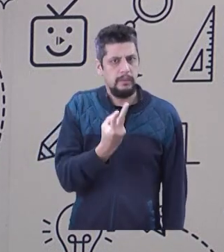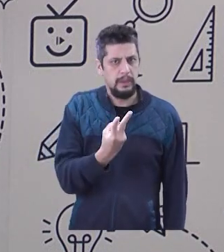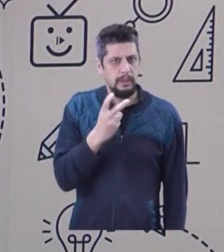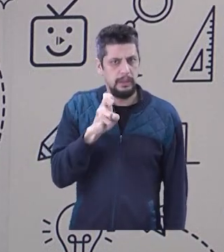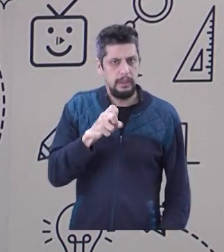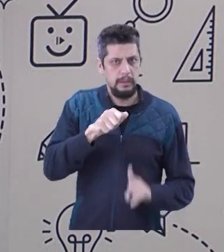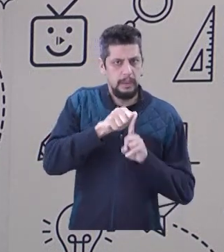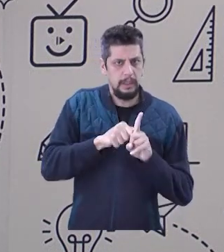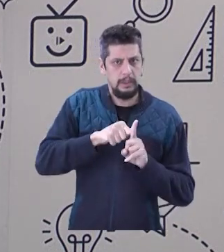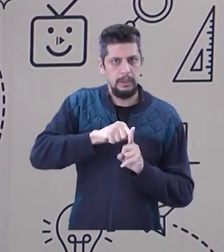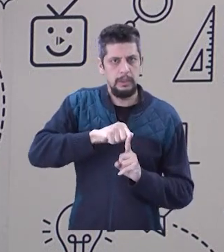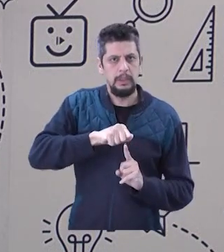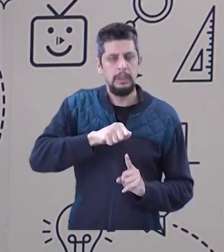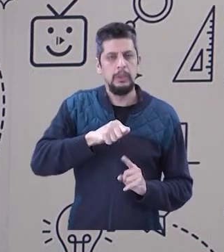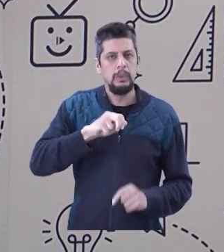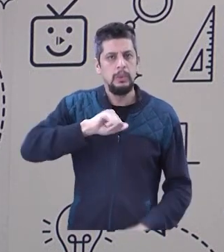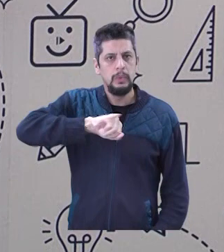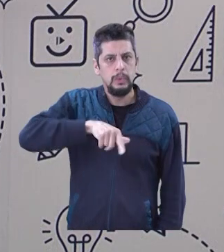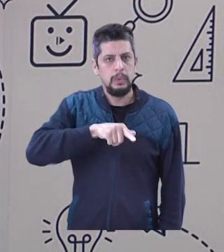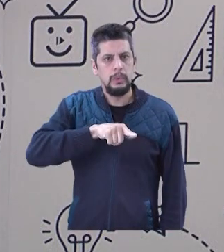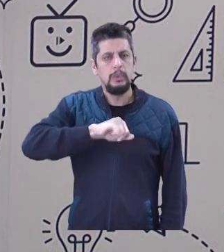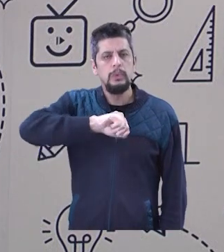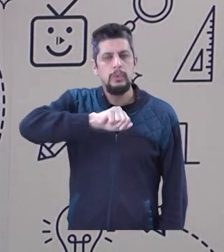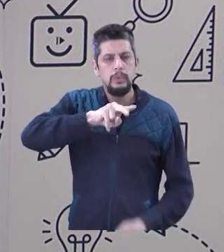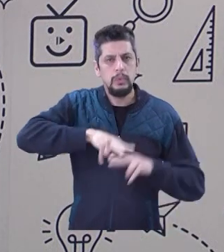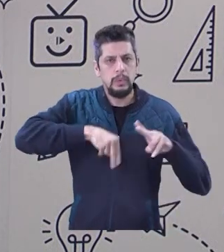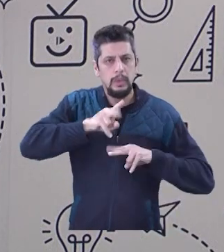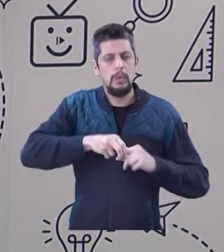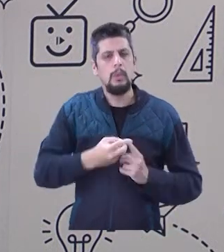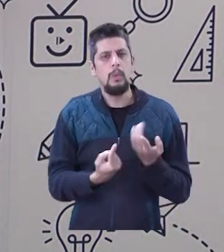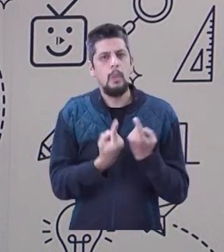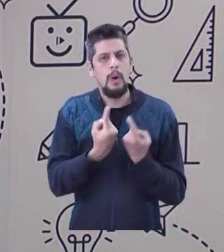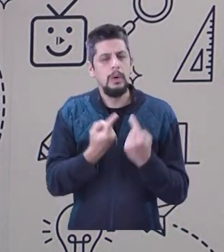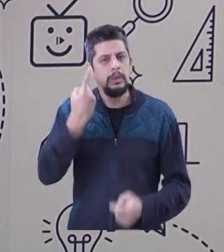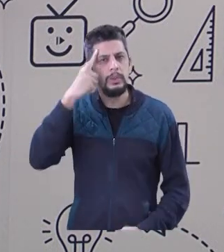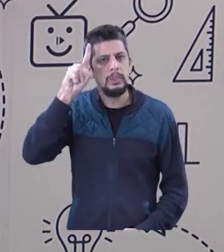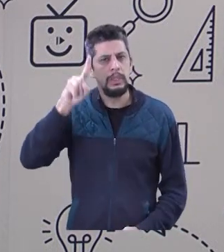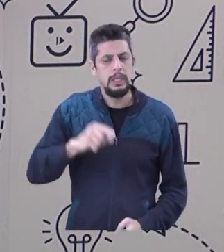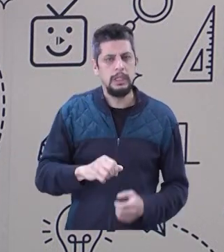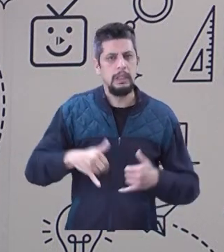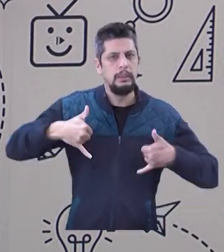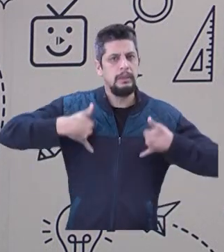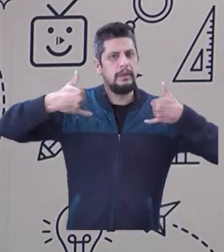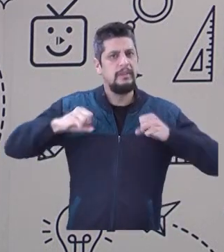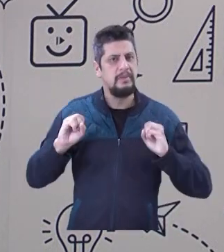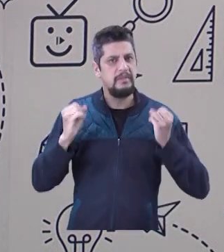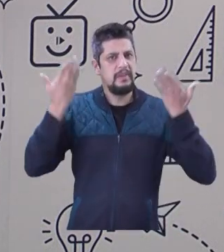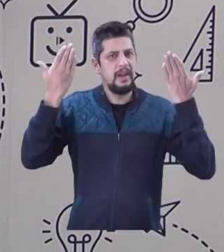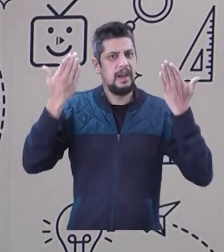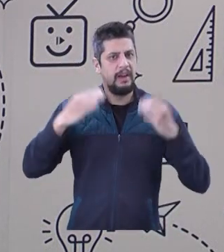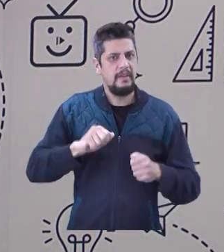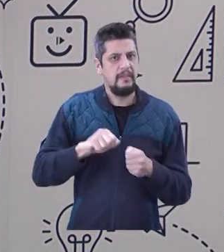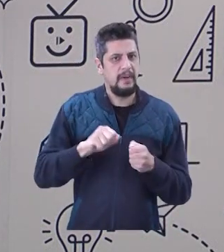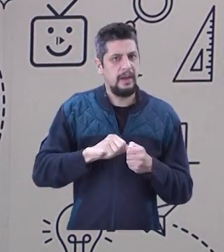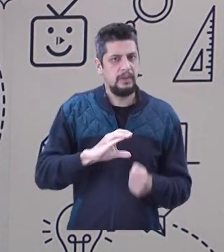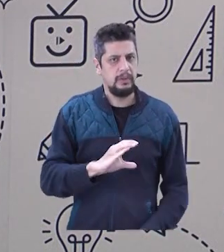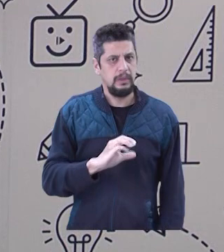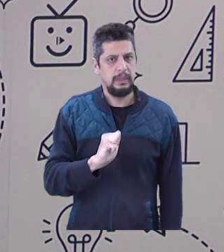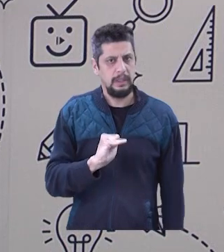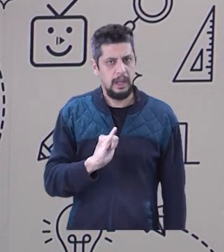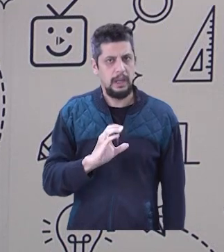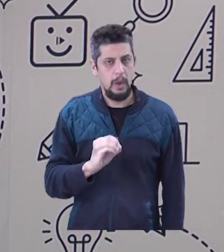de junho, quando é o aniversário do Caio? Qual dia da semana é o aniversário do Caio? Se ele faz aniversário 1º de